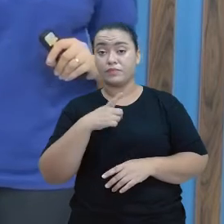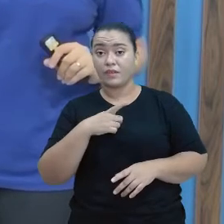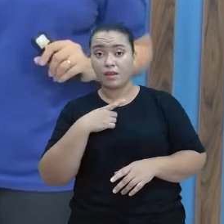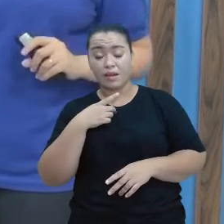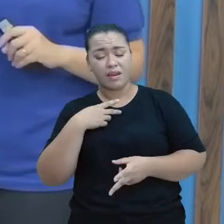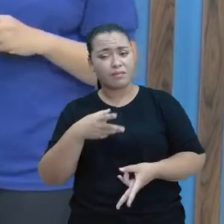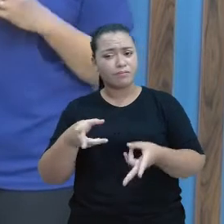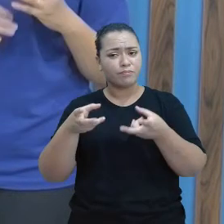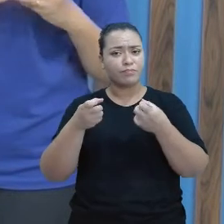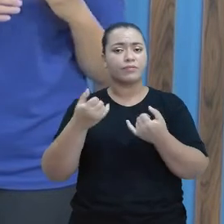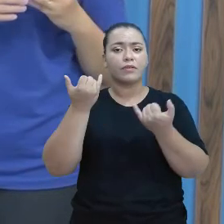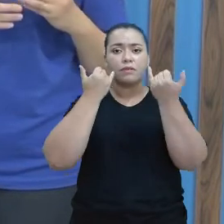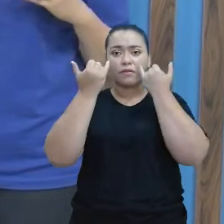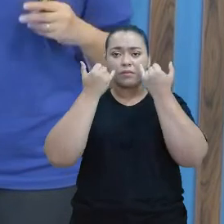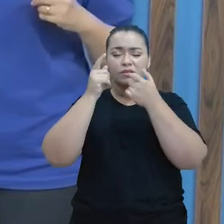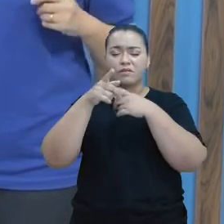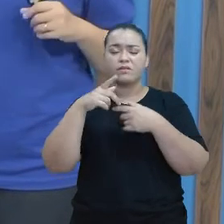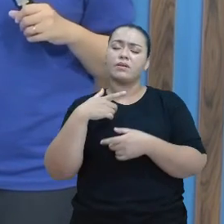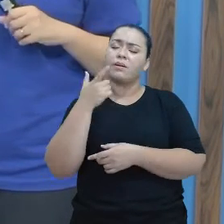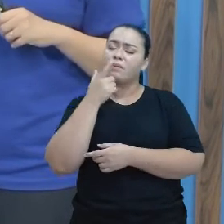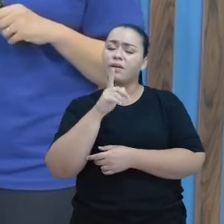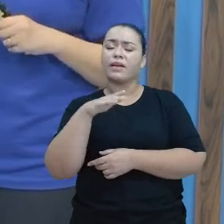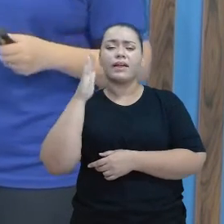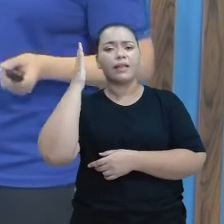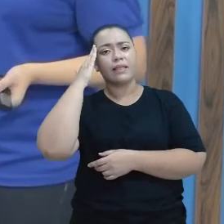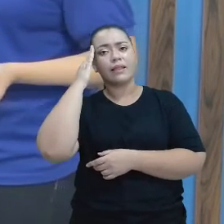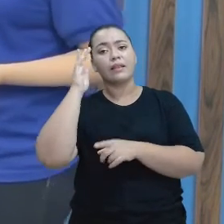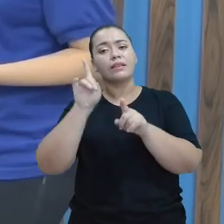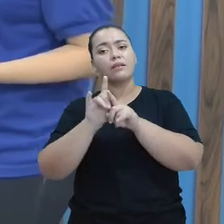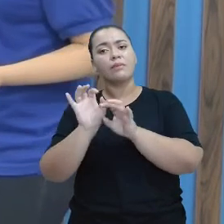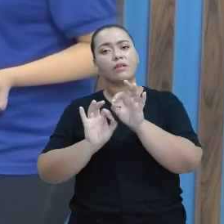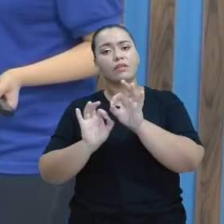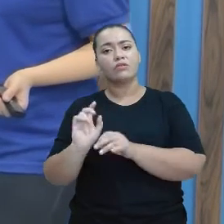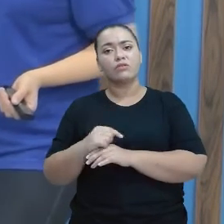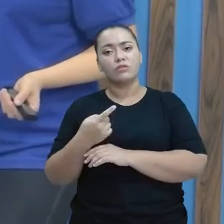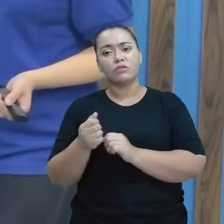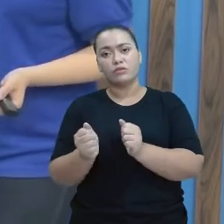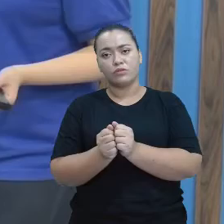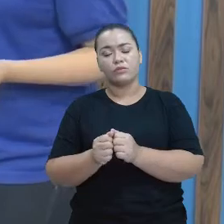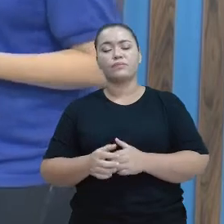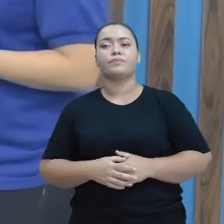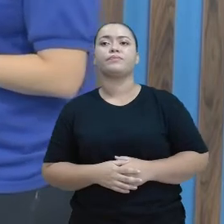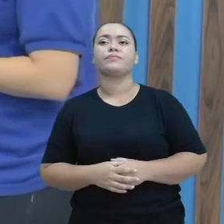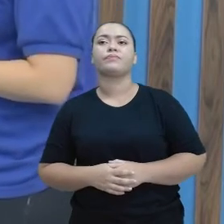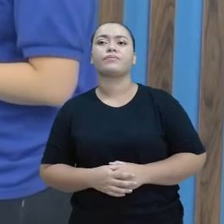no instante você consegue entender e também confeccionar junto com a gente. Vamos para o próximo